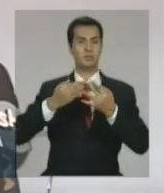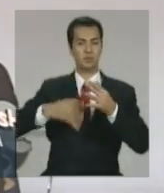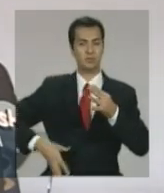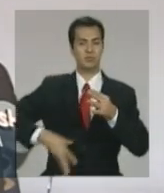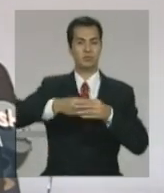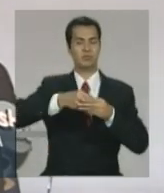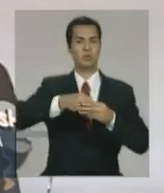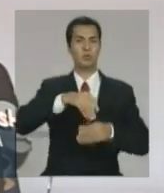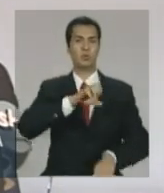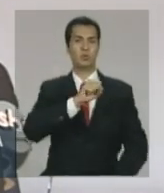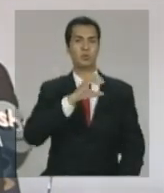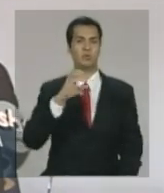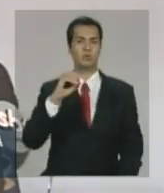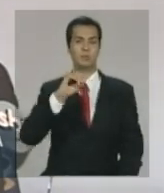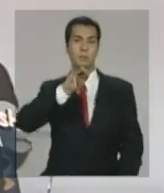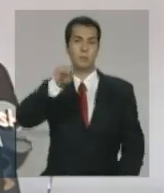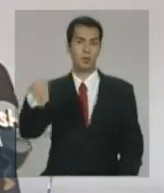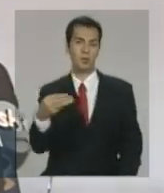mas isso é custeio.